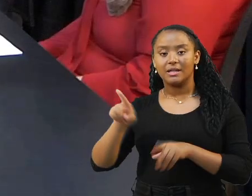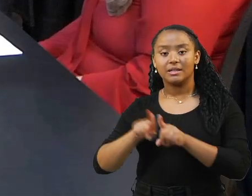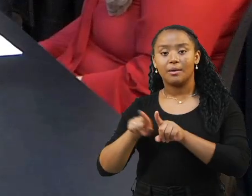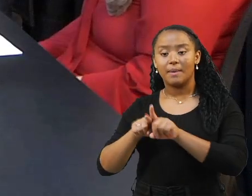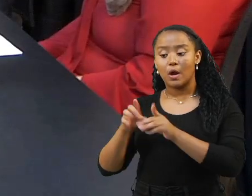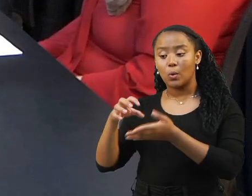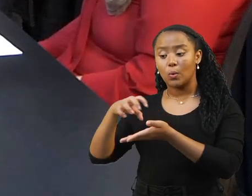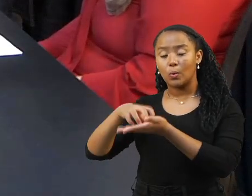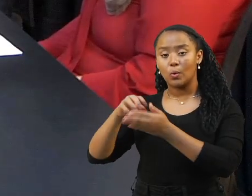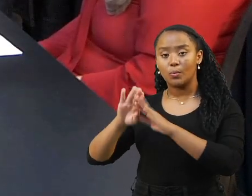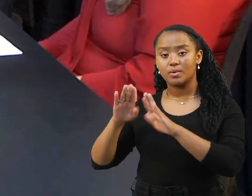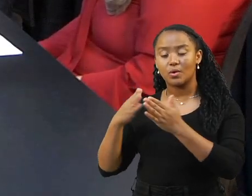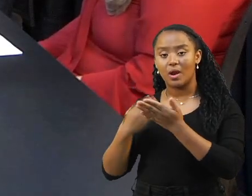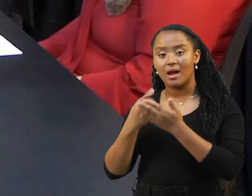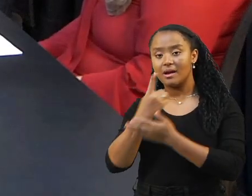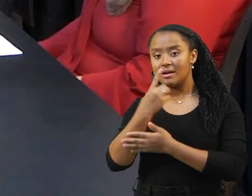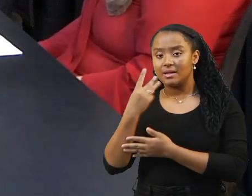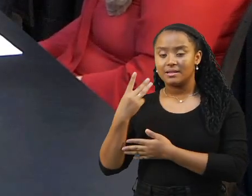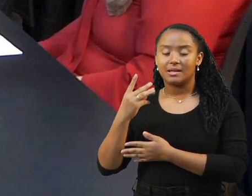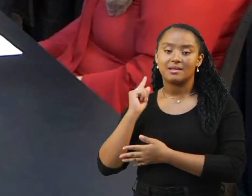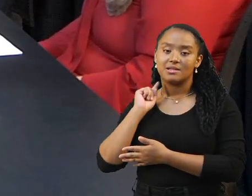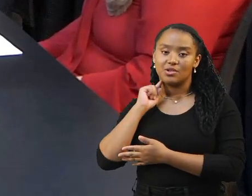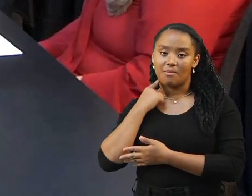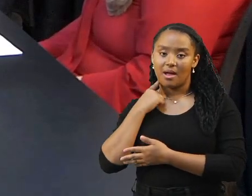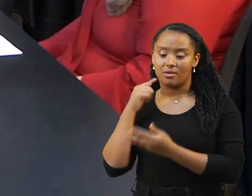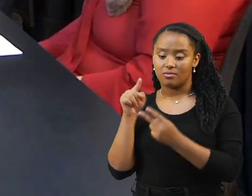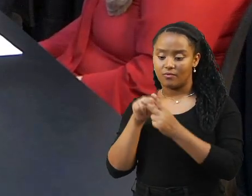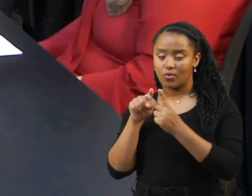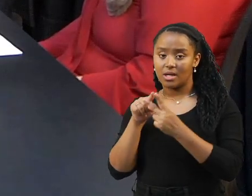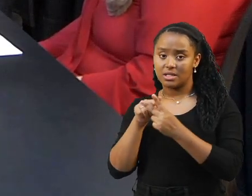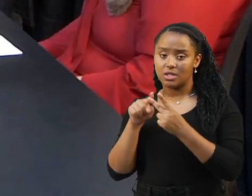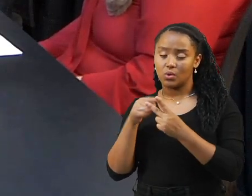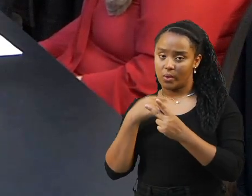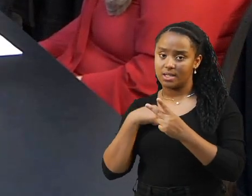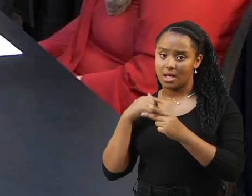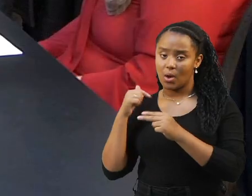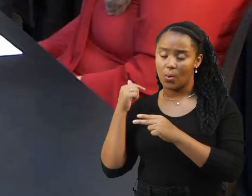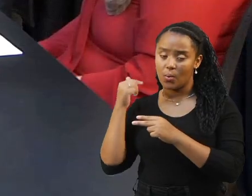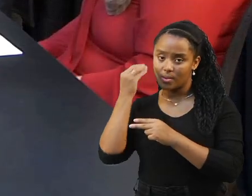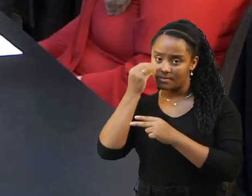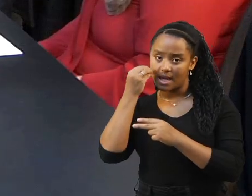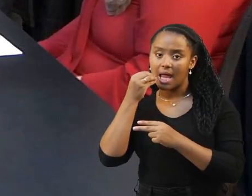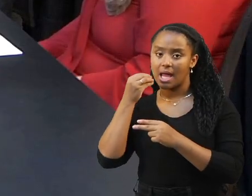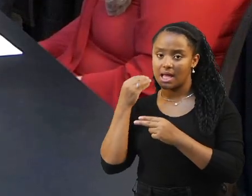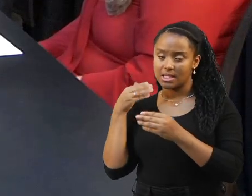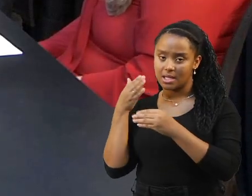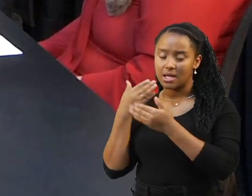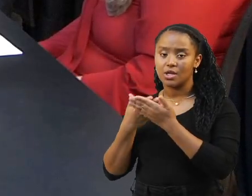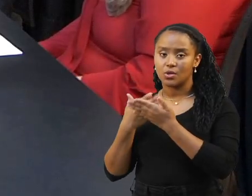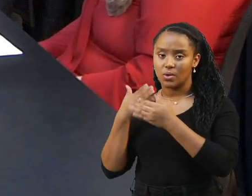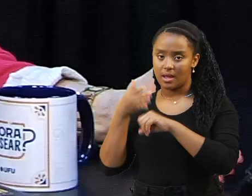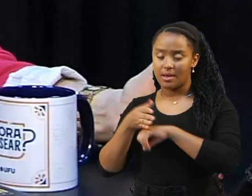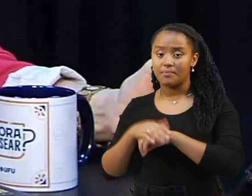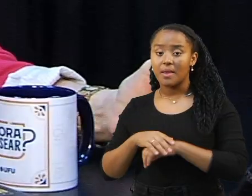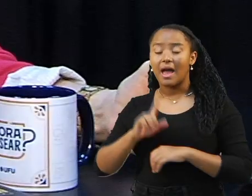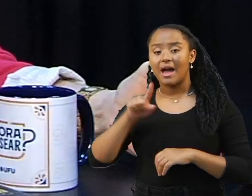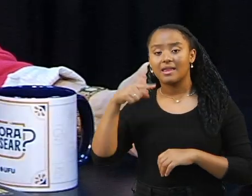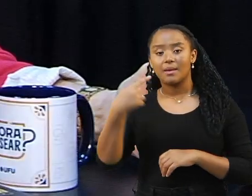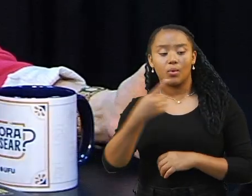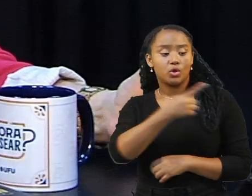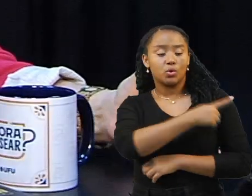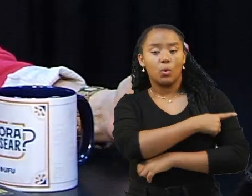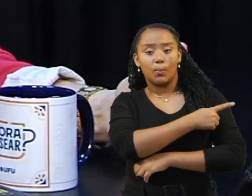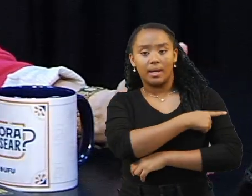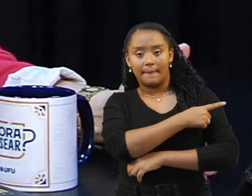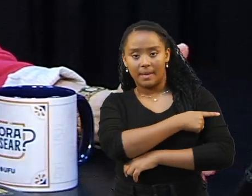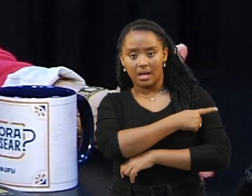Maio. Sim, foram esses 2. E depois o primeiro grau, na época fazia-se